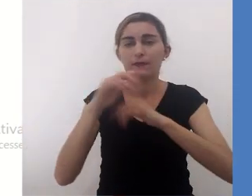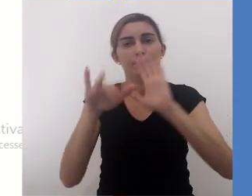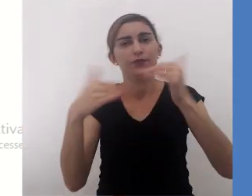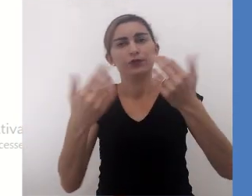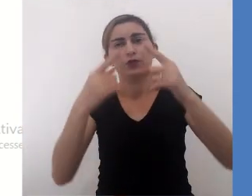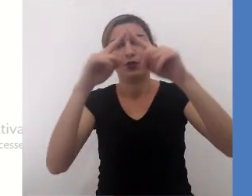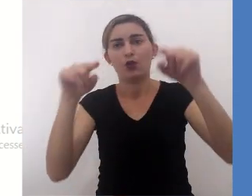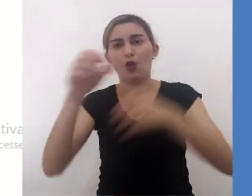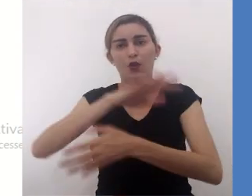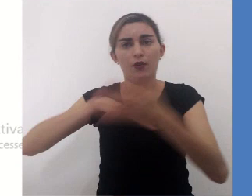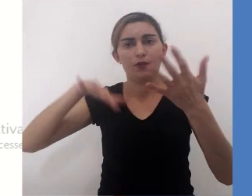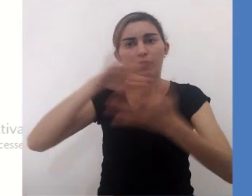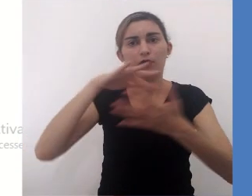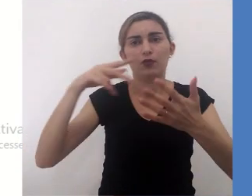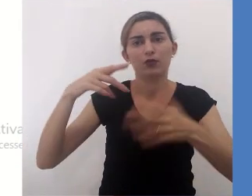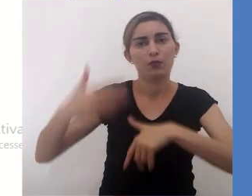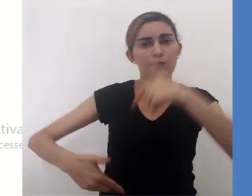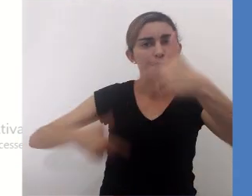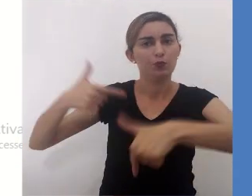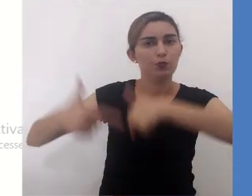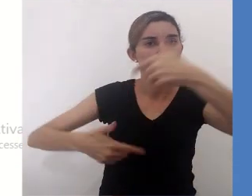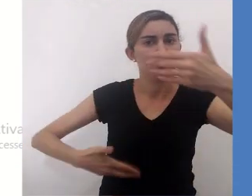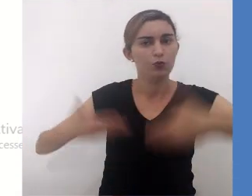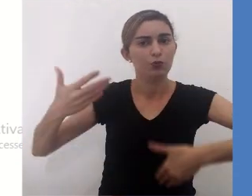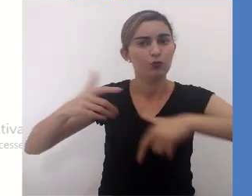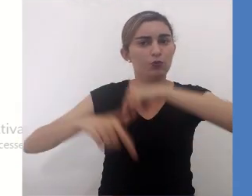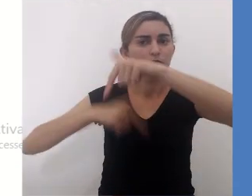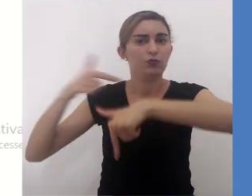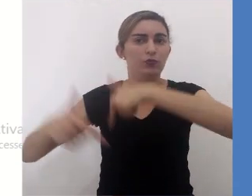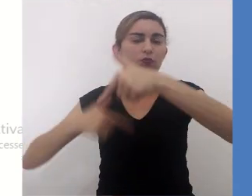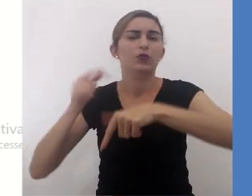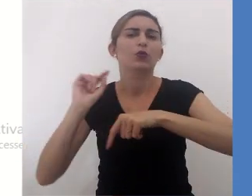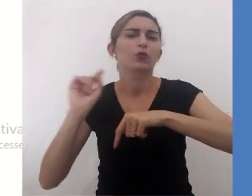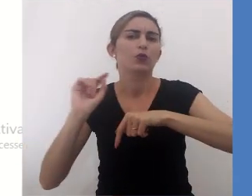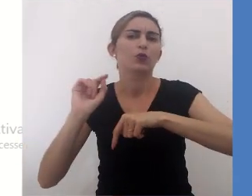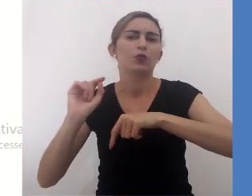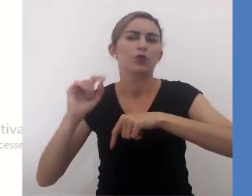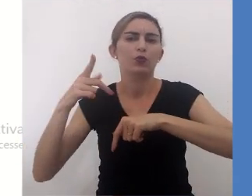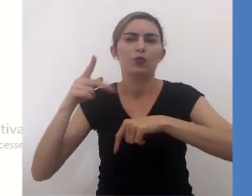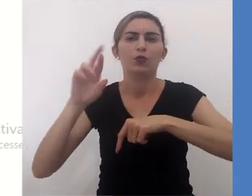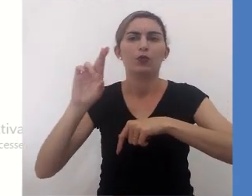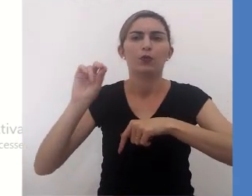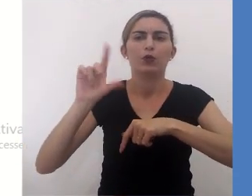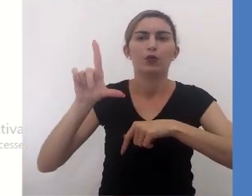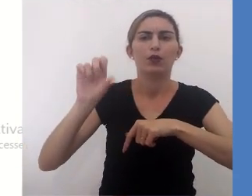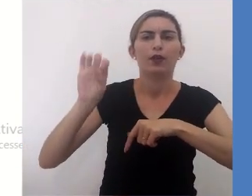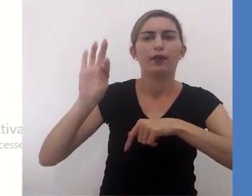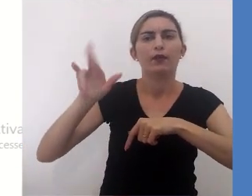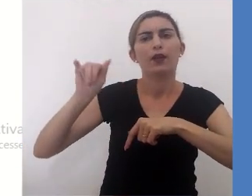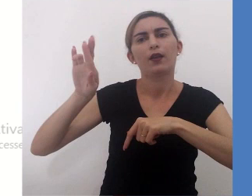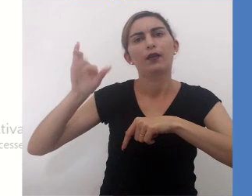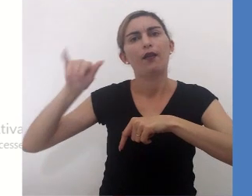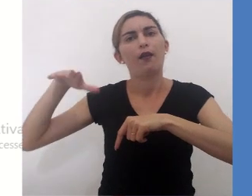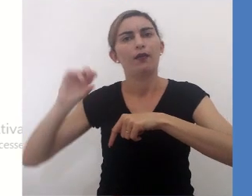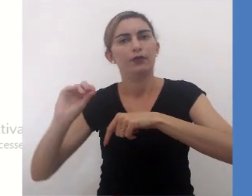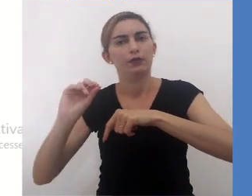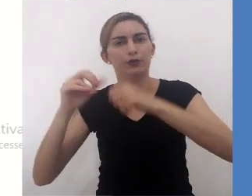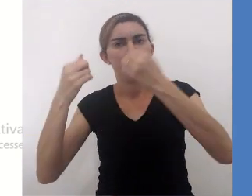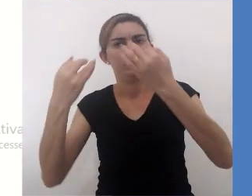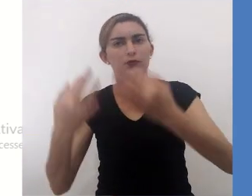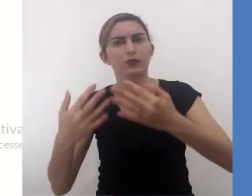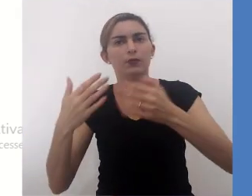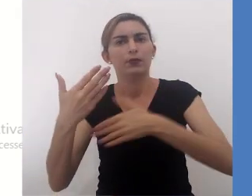Revolução Proletariada. Que é a Revolução Proletária que Marx e Engels fala tanto?